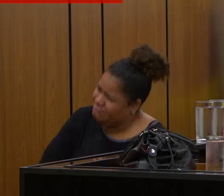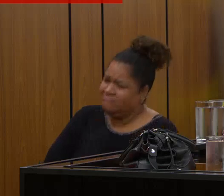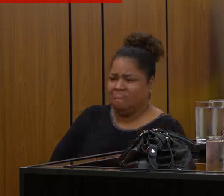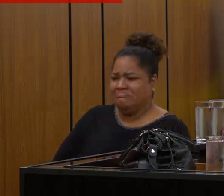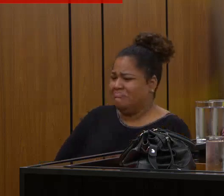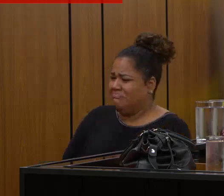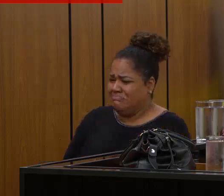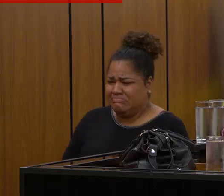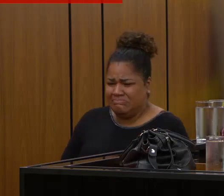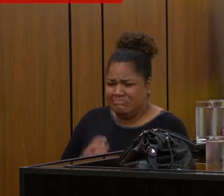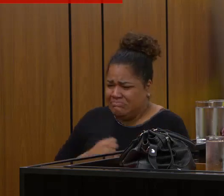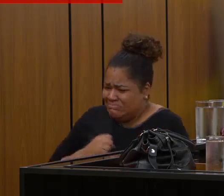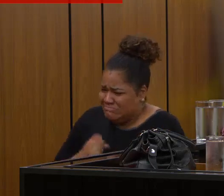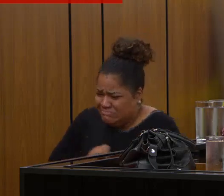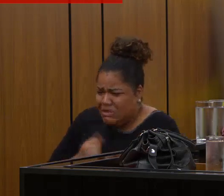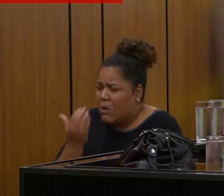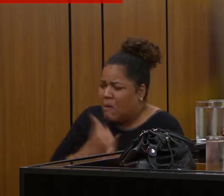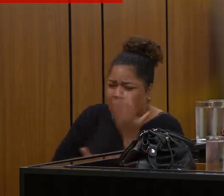nada